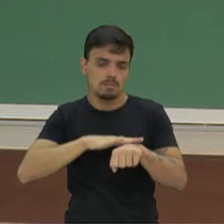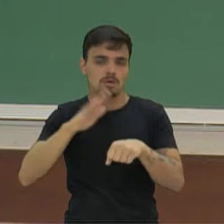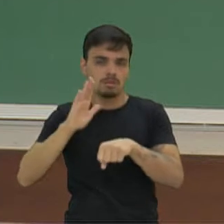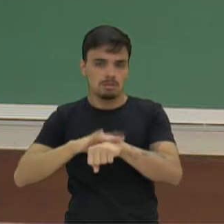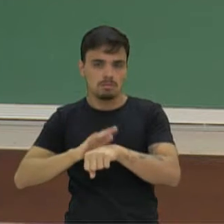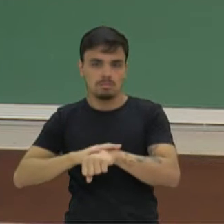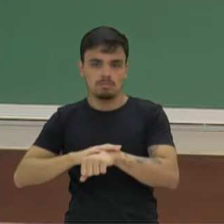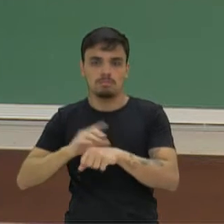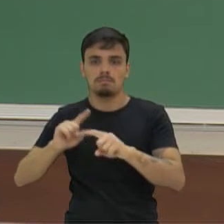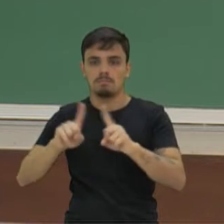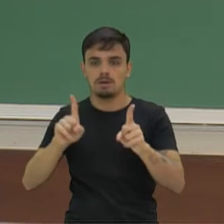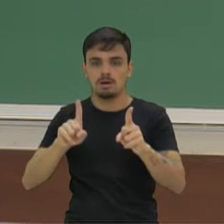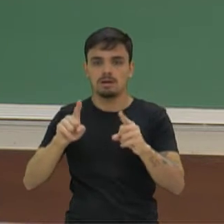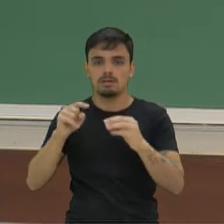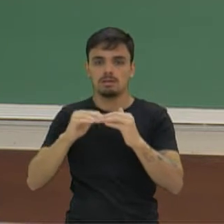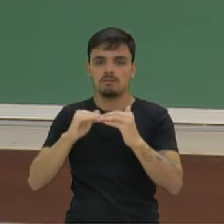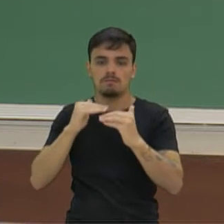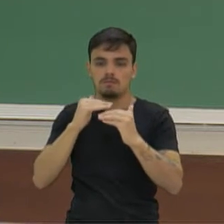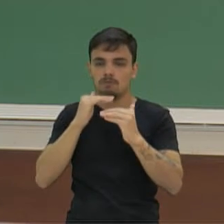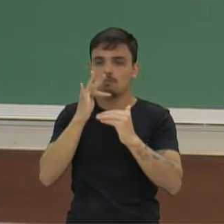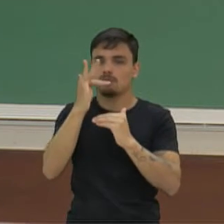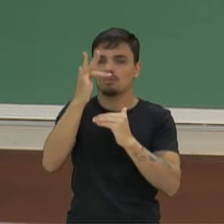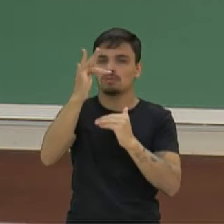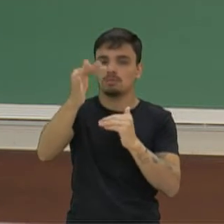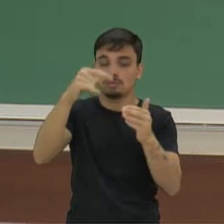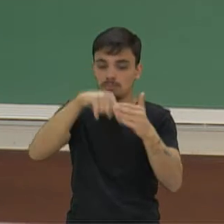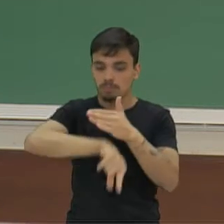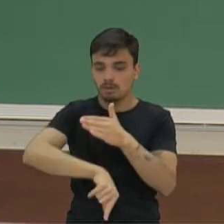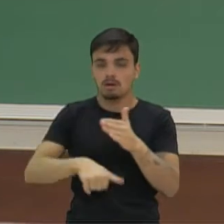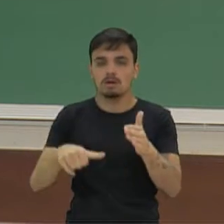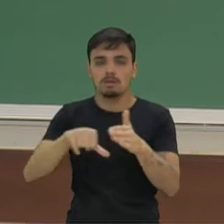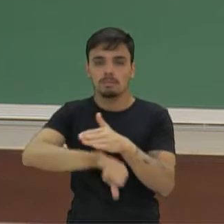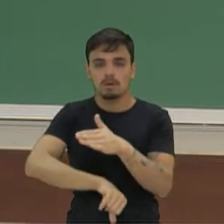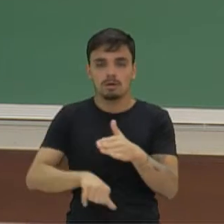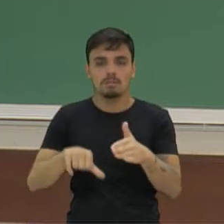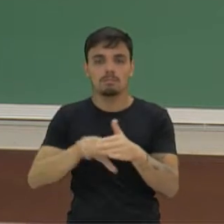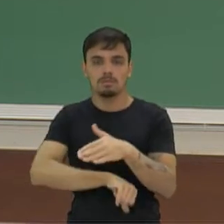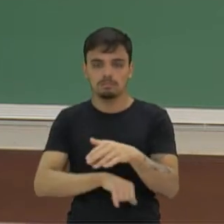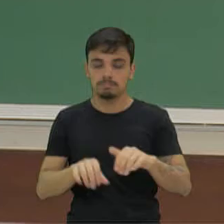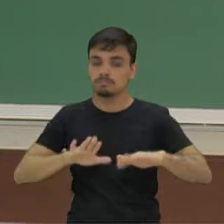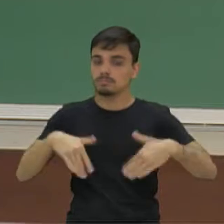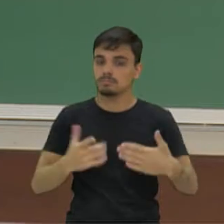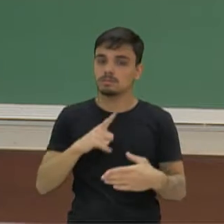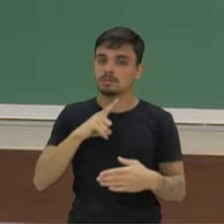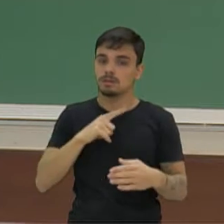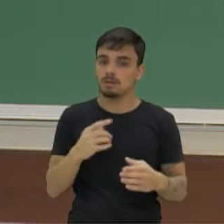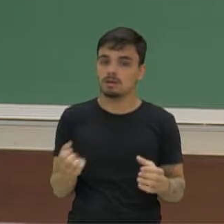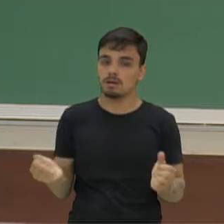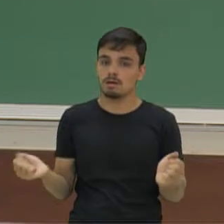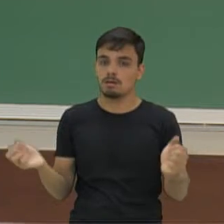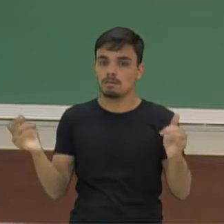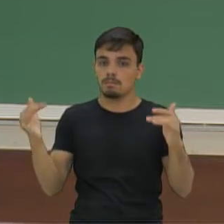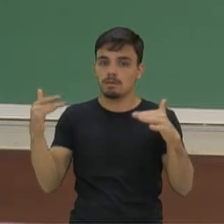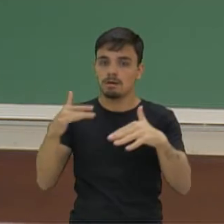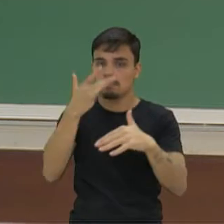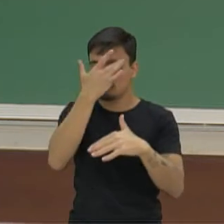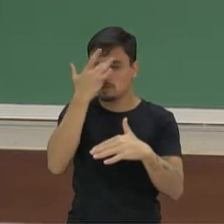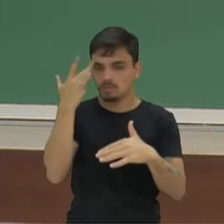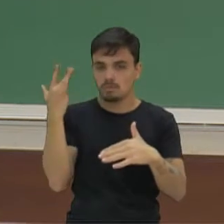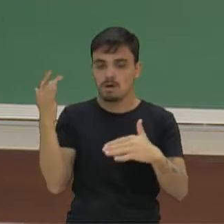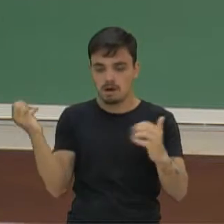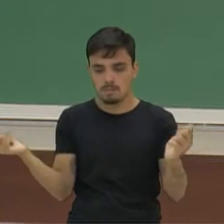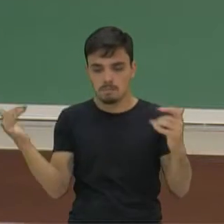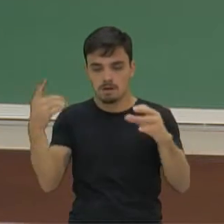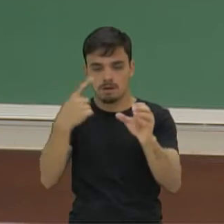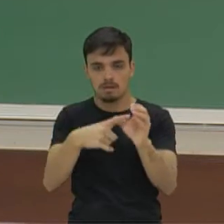vai se agravar. A mesma estiagem vai se repetir daqui a algum tempo. E daí o que acontece? Vai ter mais concentração de pessoas em áreas urbanas. Maior